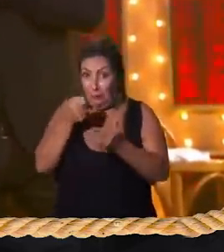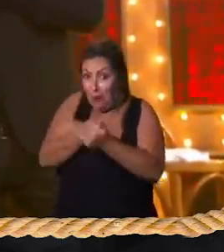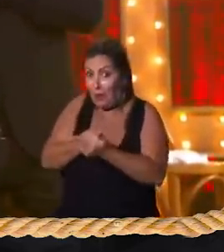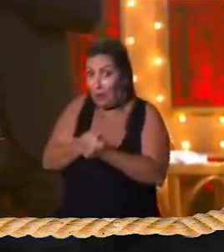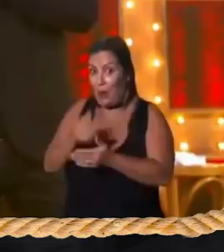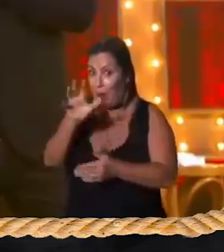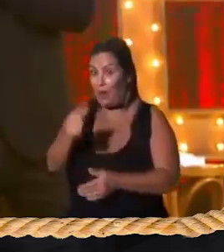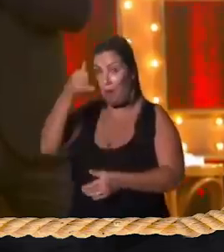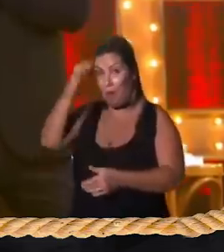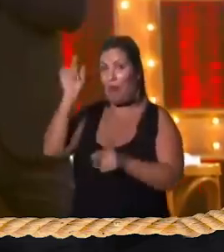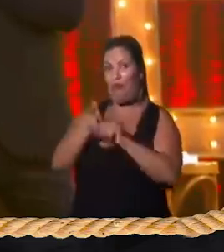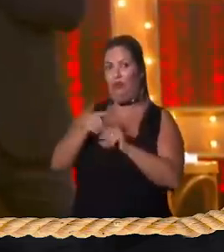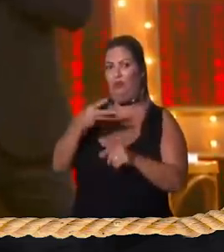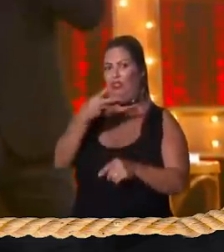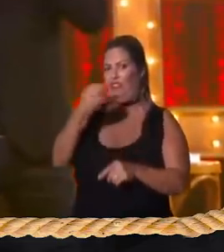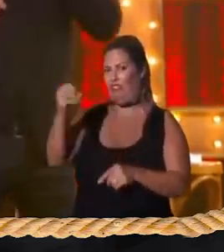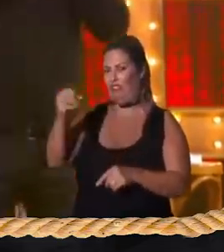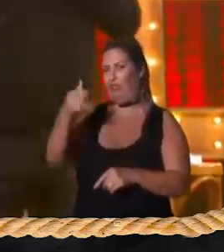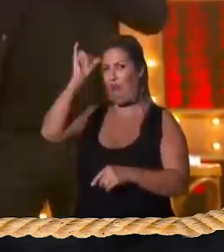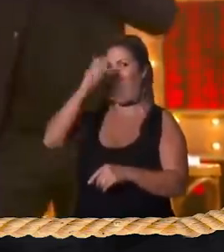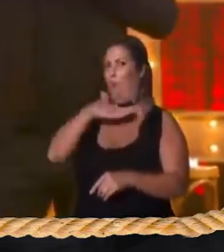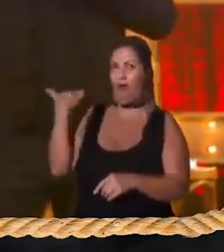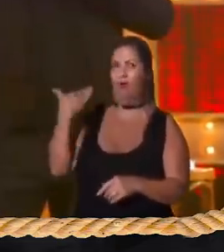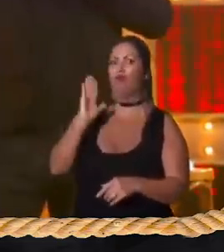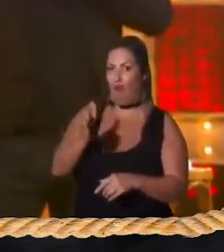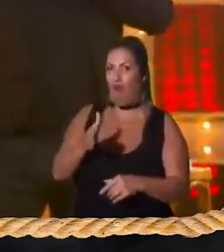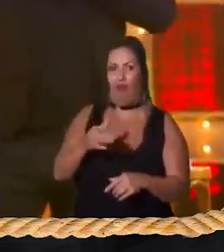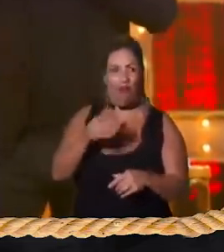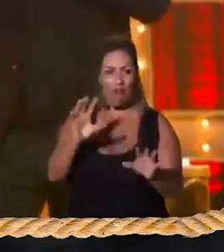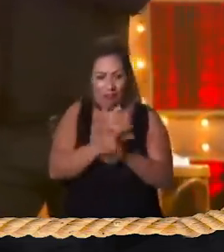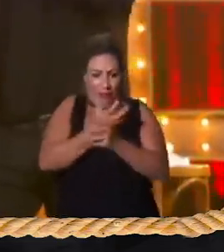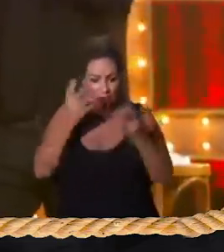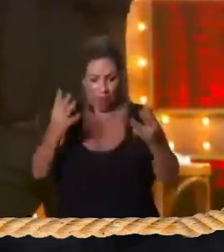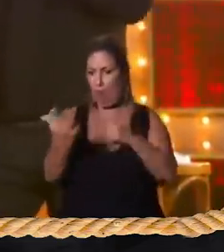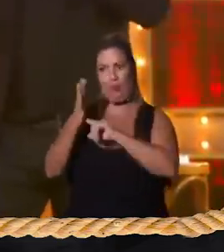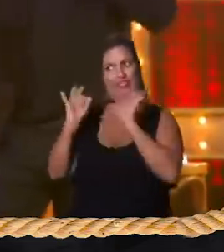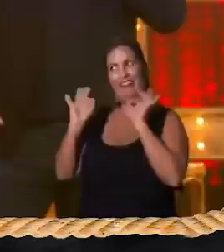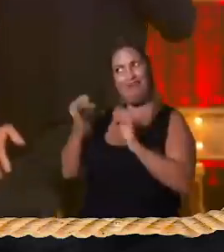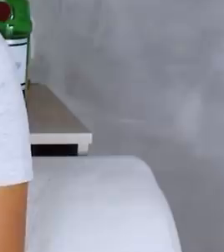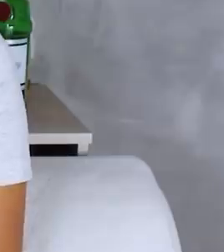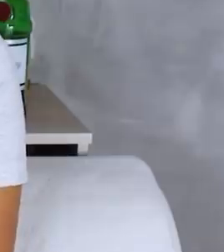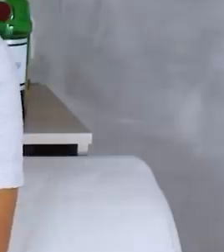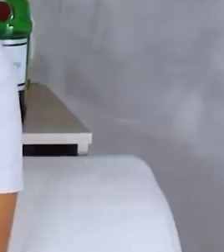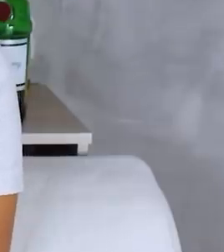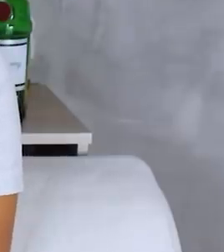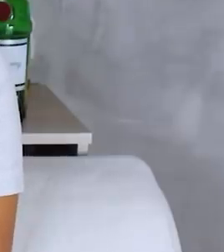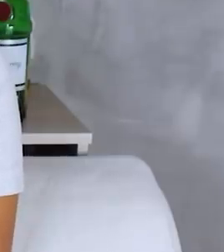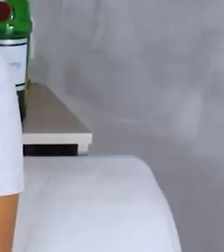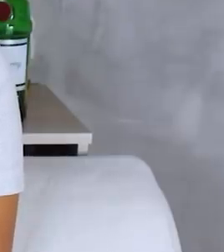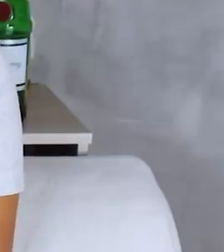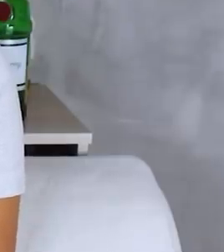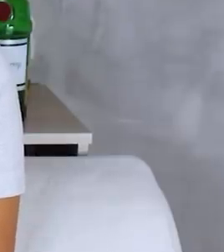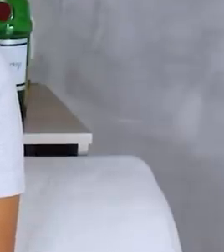os bois de novo, só que já morreu 300 cabeças, mas ele nunca mostrou os esqueletos. Não sei o que tá acontecendo. Não, mas eu mostrei o couro. O Eduardo Costa,